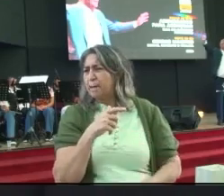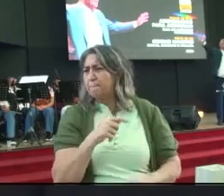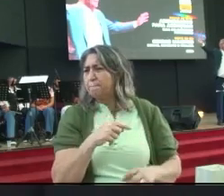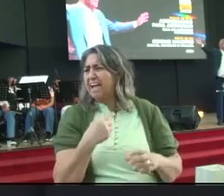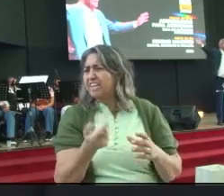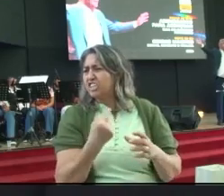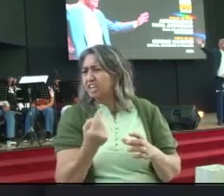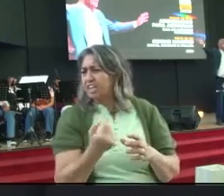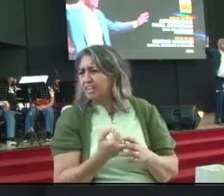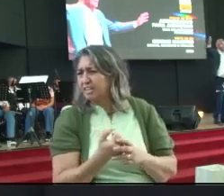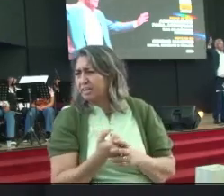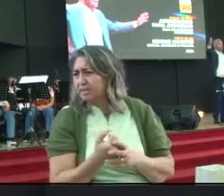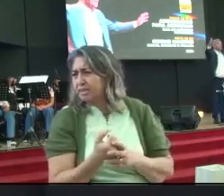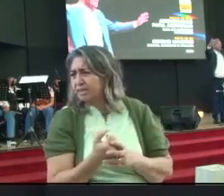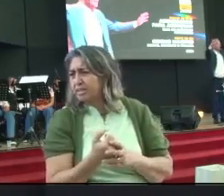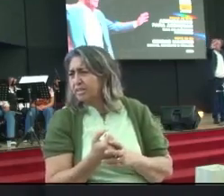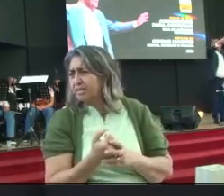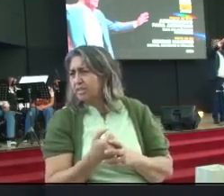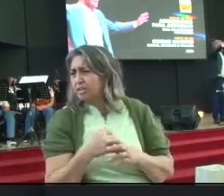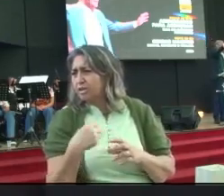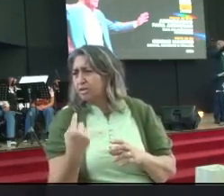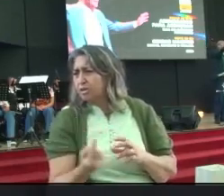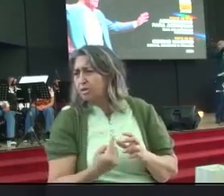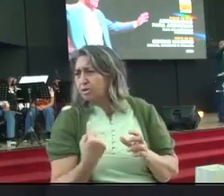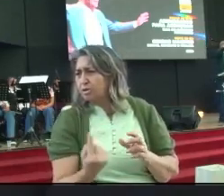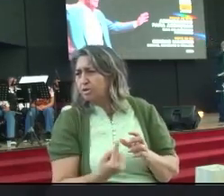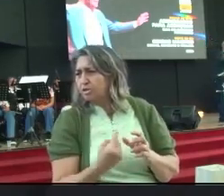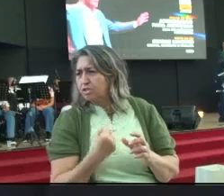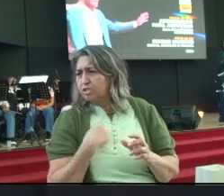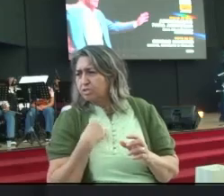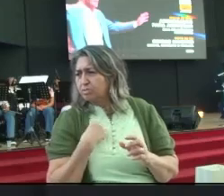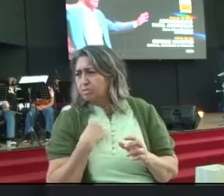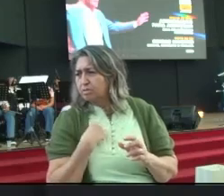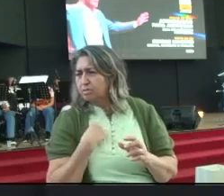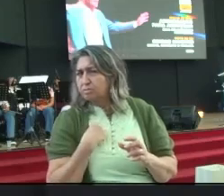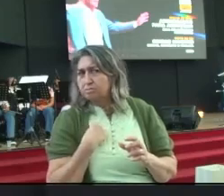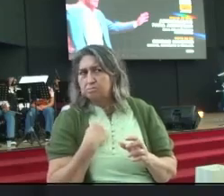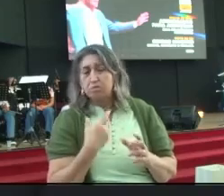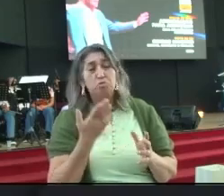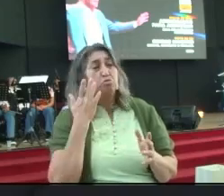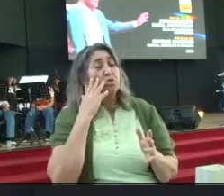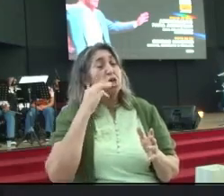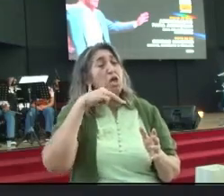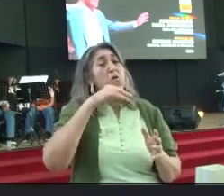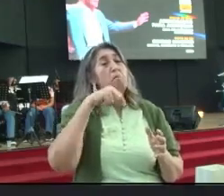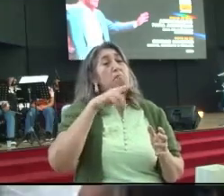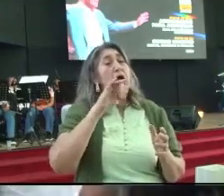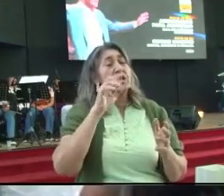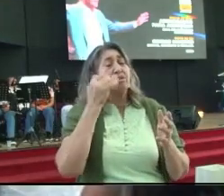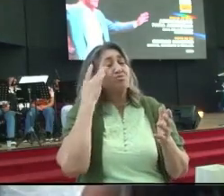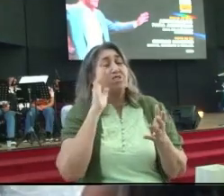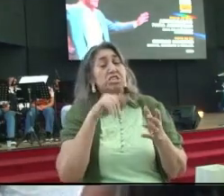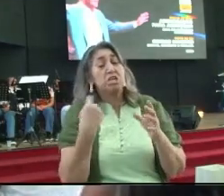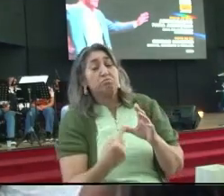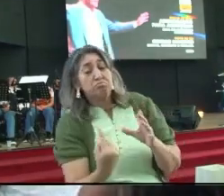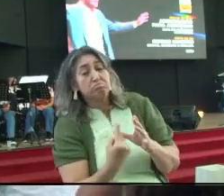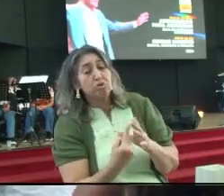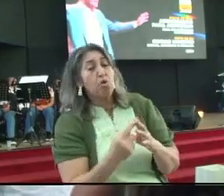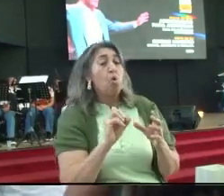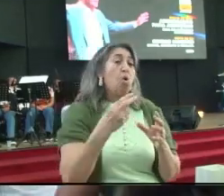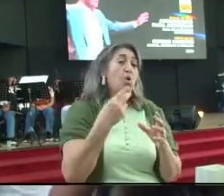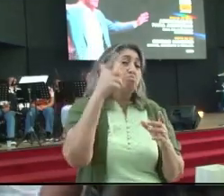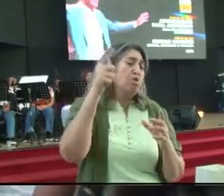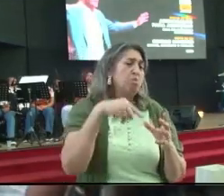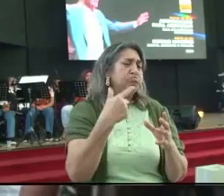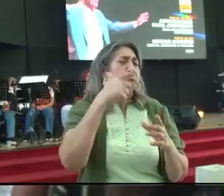por quê? Porque a igreja, ela administra, mas ela investe. Então, se você é membro